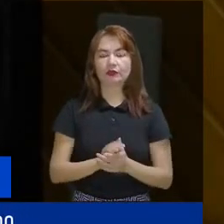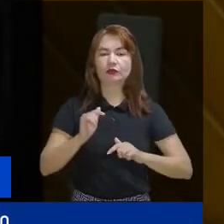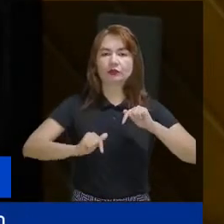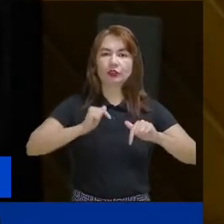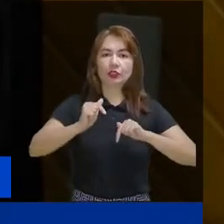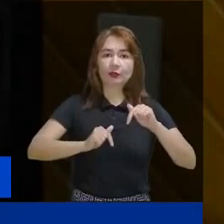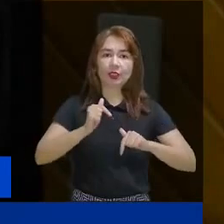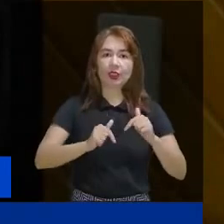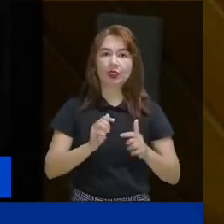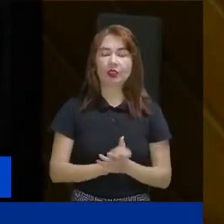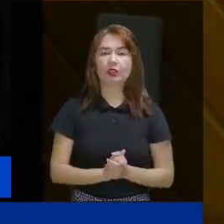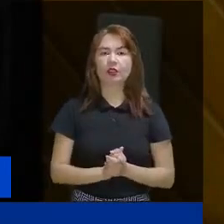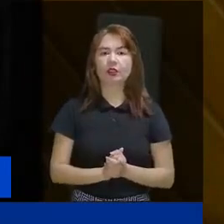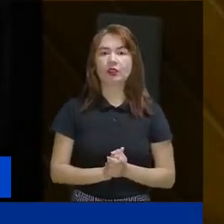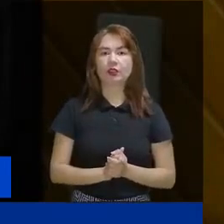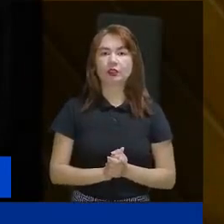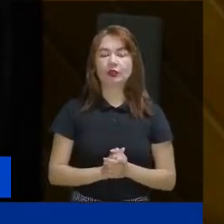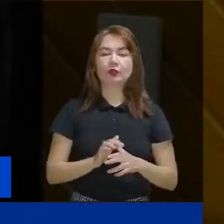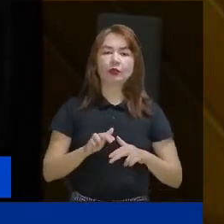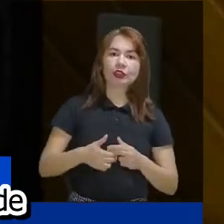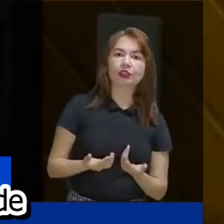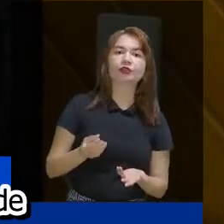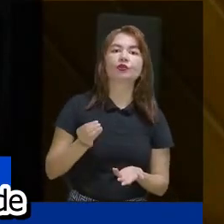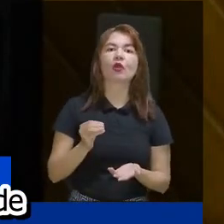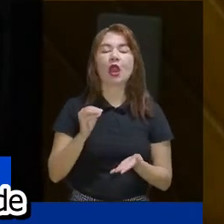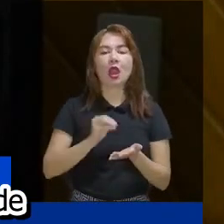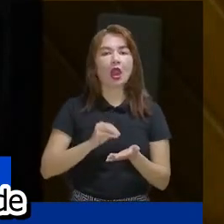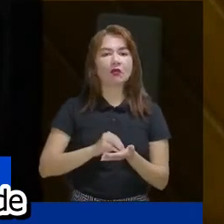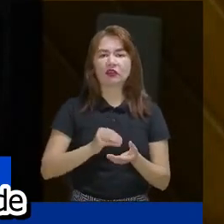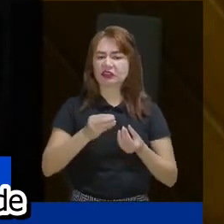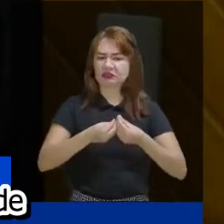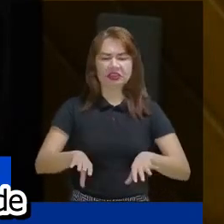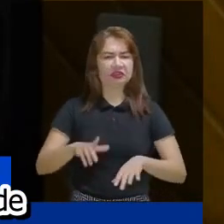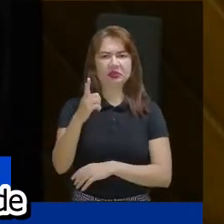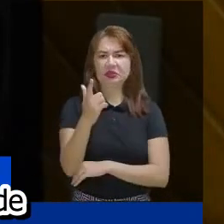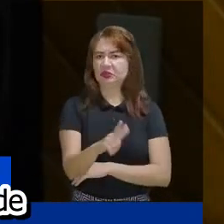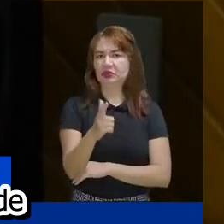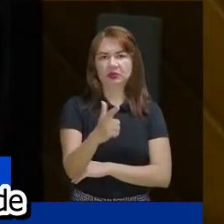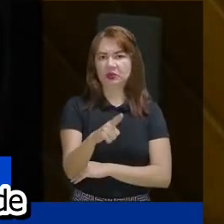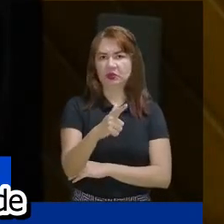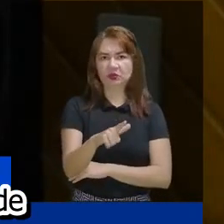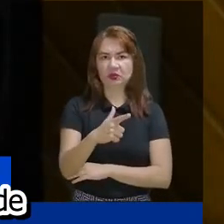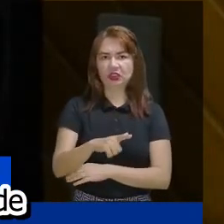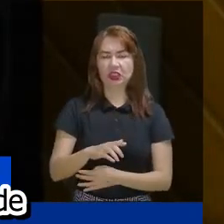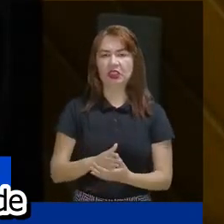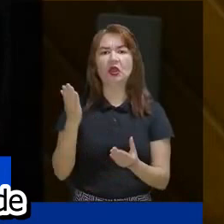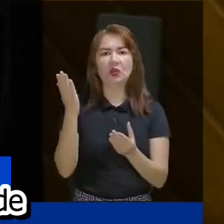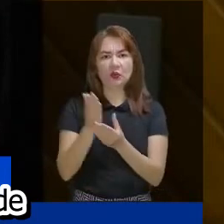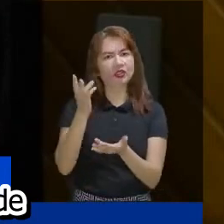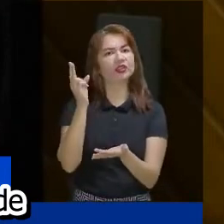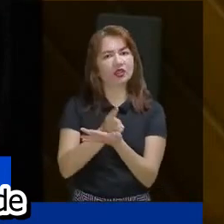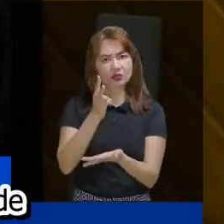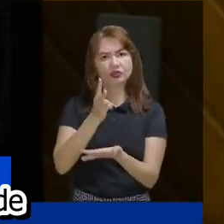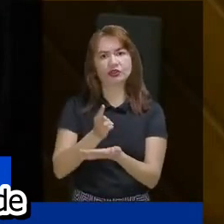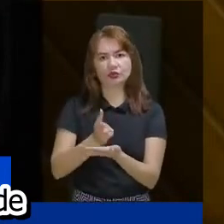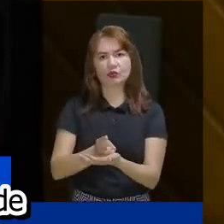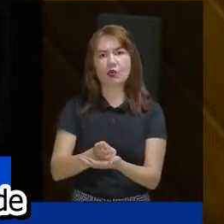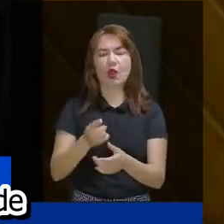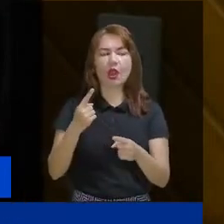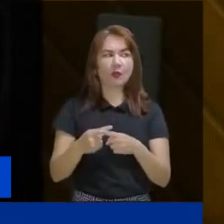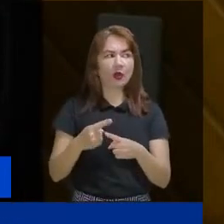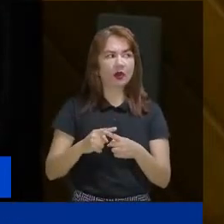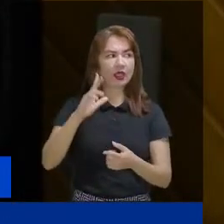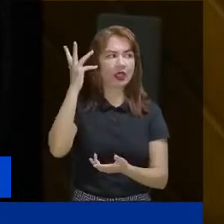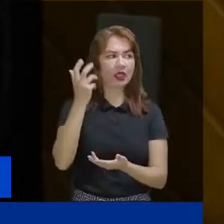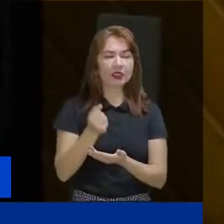era faculdade do magistrado e a sua ausência não representa prejuízo apto a ensejar nulidade processual, sobretudo porque as